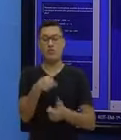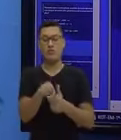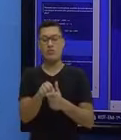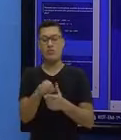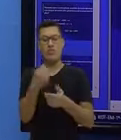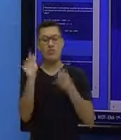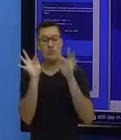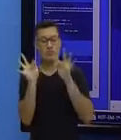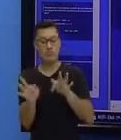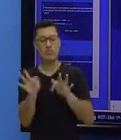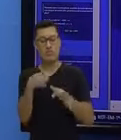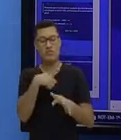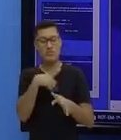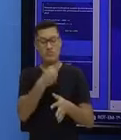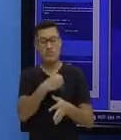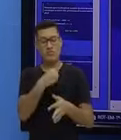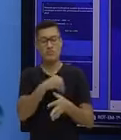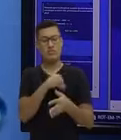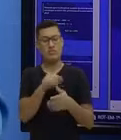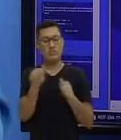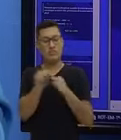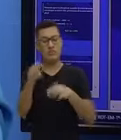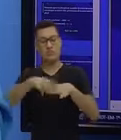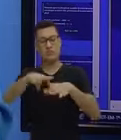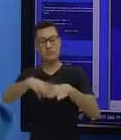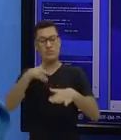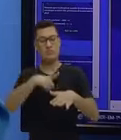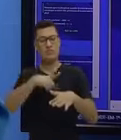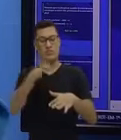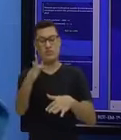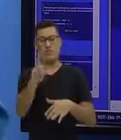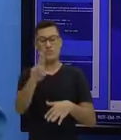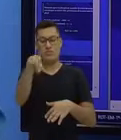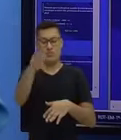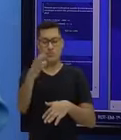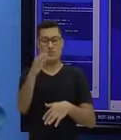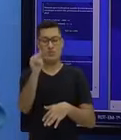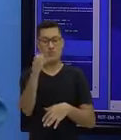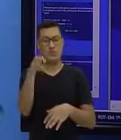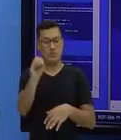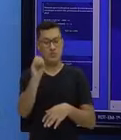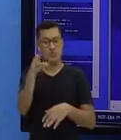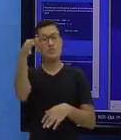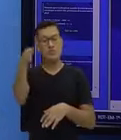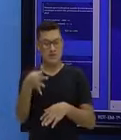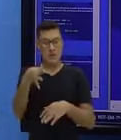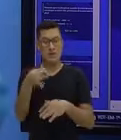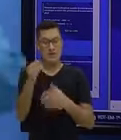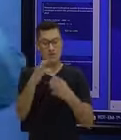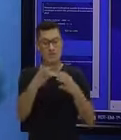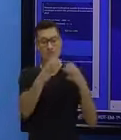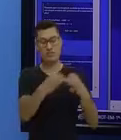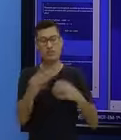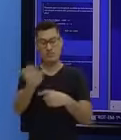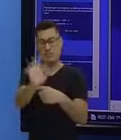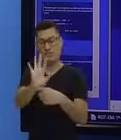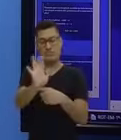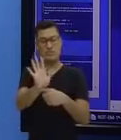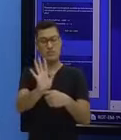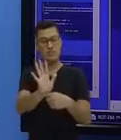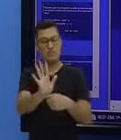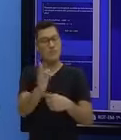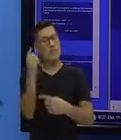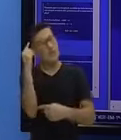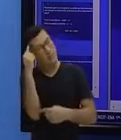nós podemos afirmar que matematicamente nós temos uma função, tá certo? Então, a partir desse vídeo aí, da noção de função da